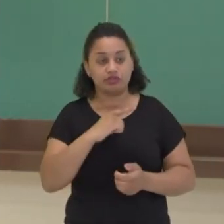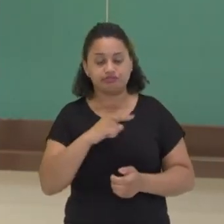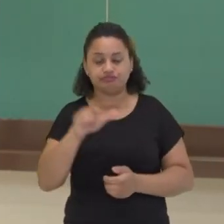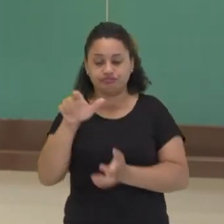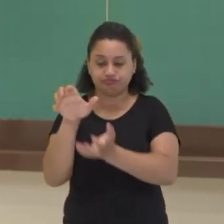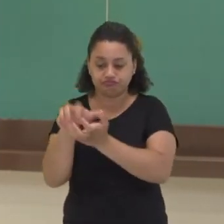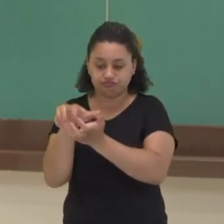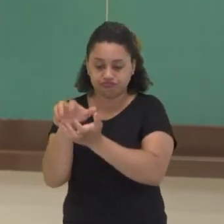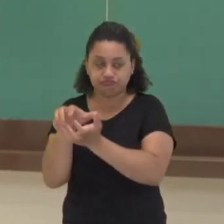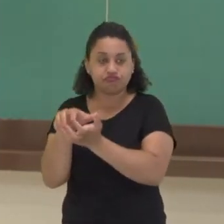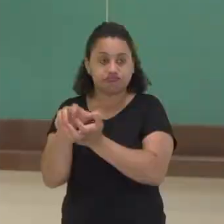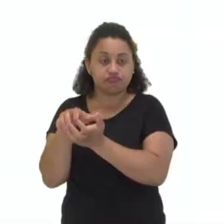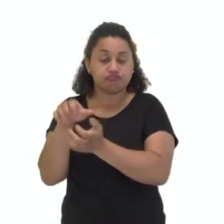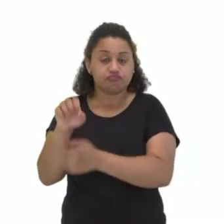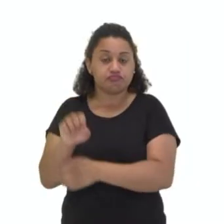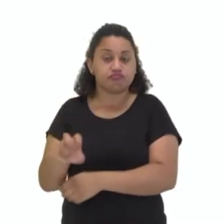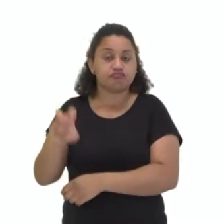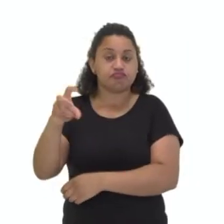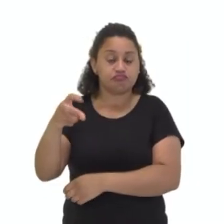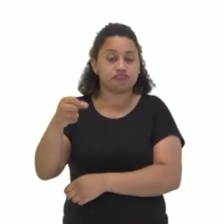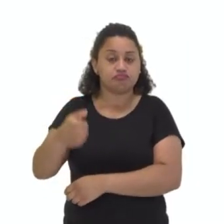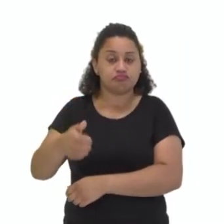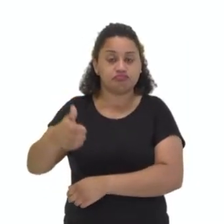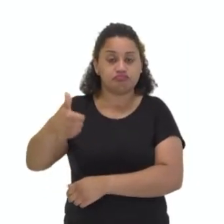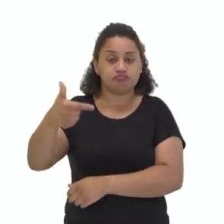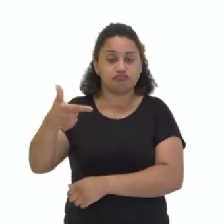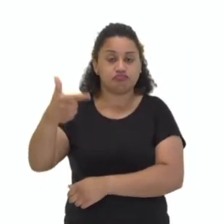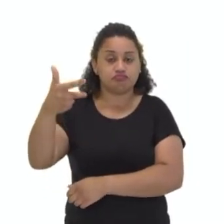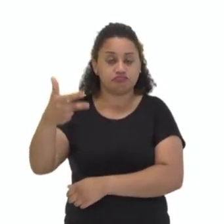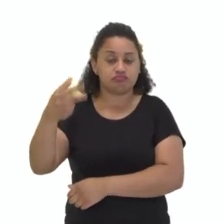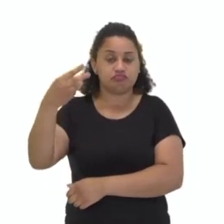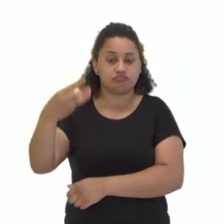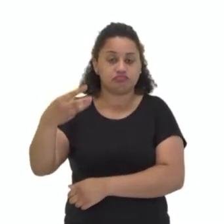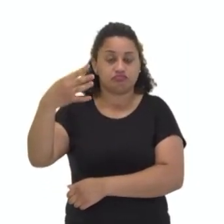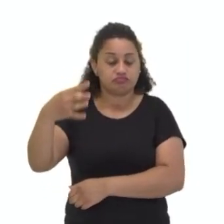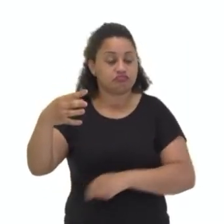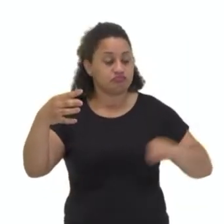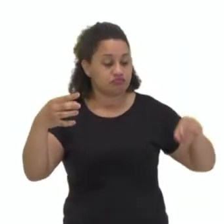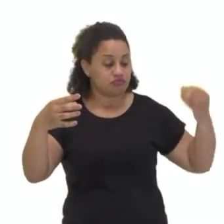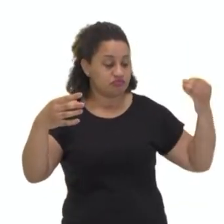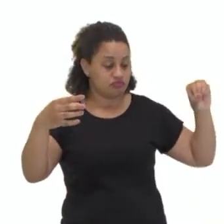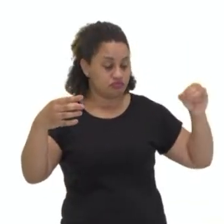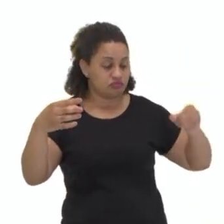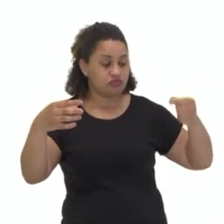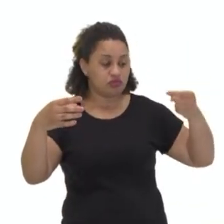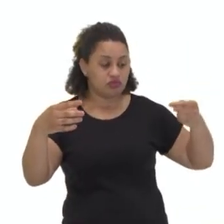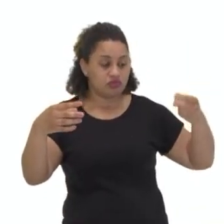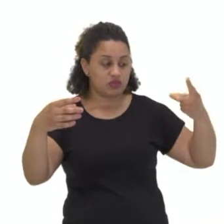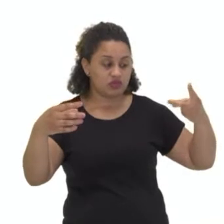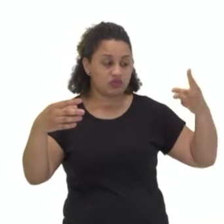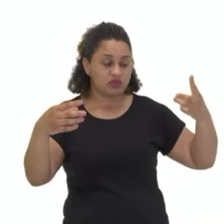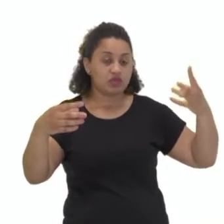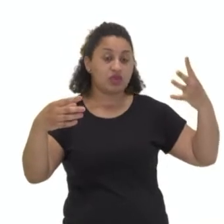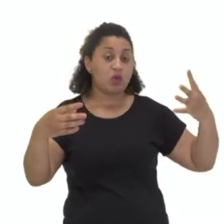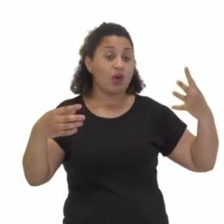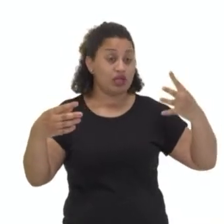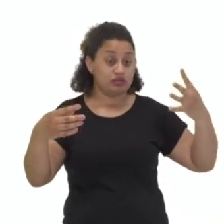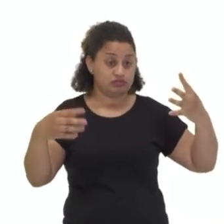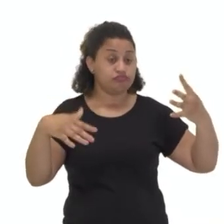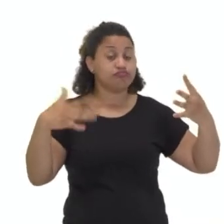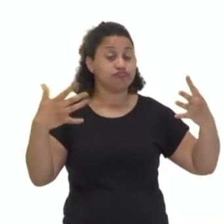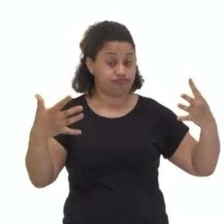maneiras diferentes para chegar nesse destino. Vamos entender um pouquinho melhor através de um esquema. Então, eu